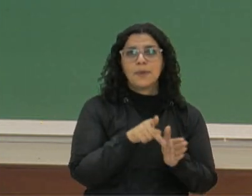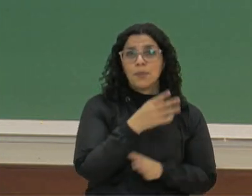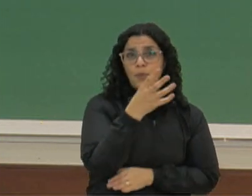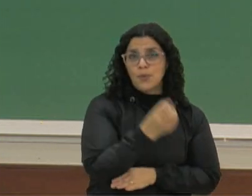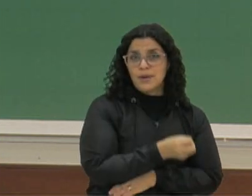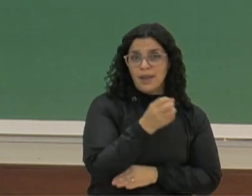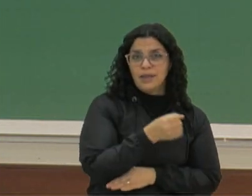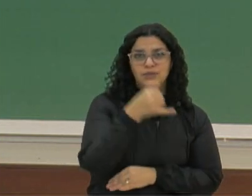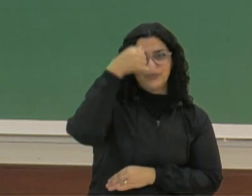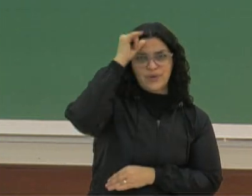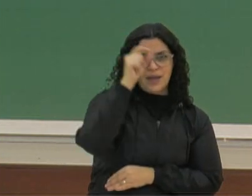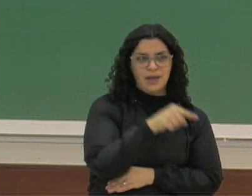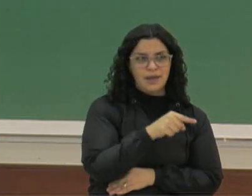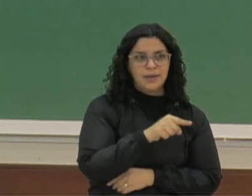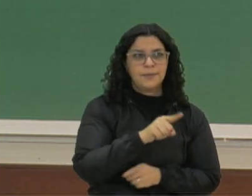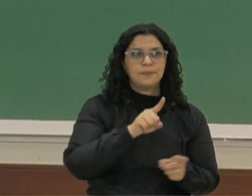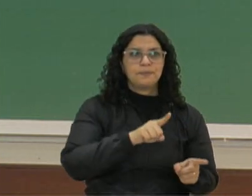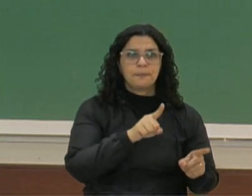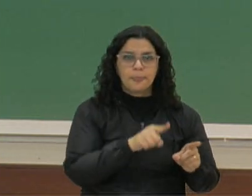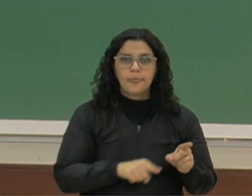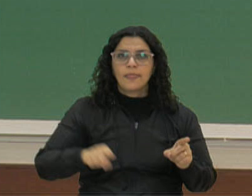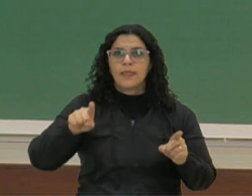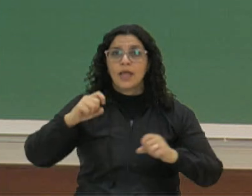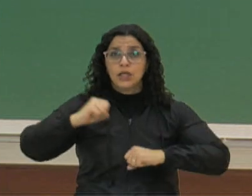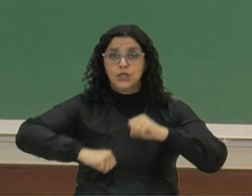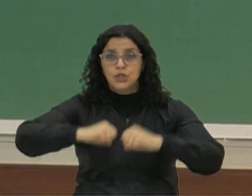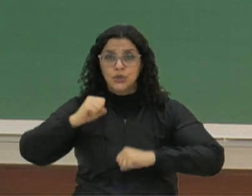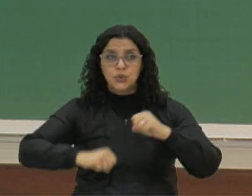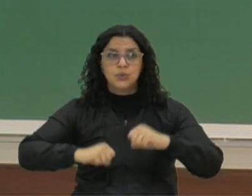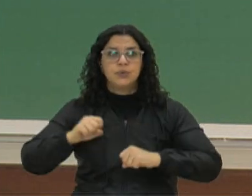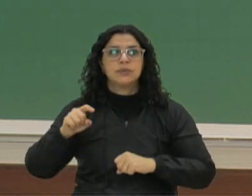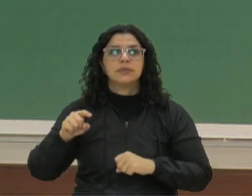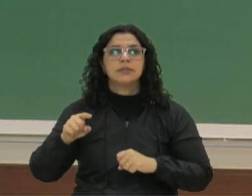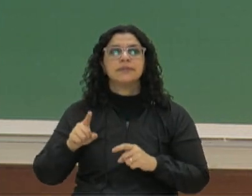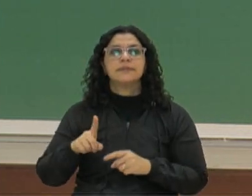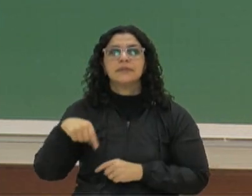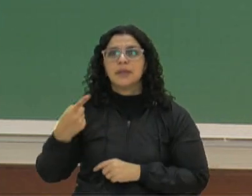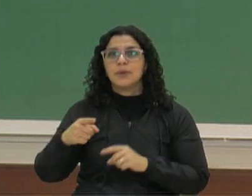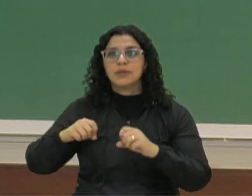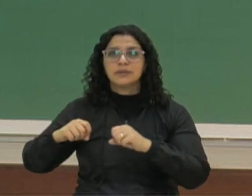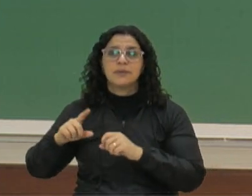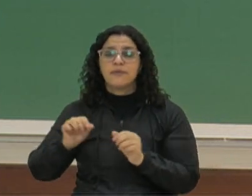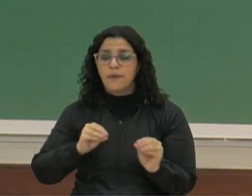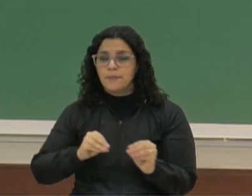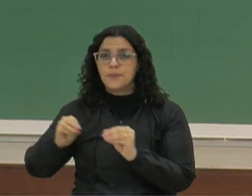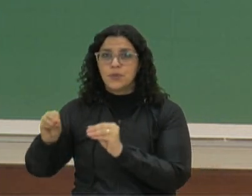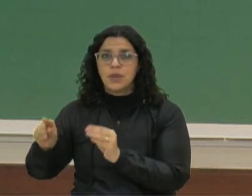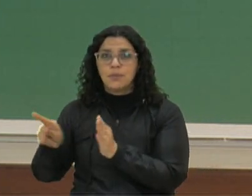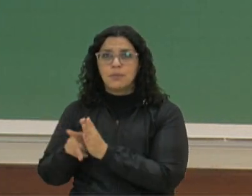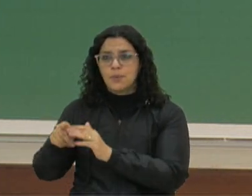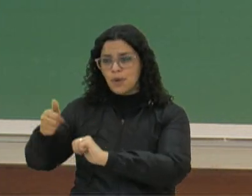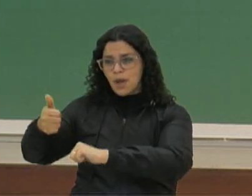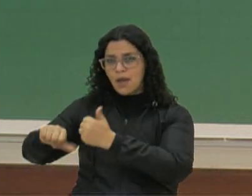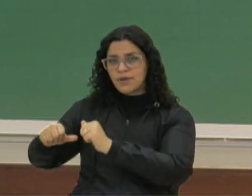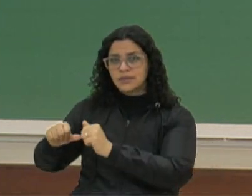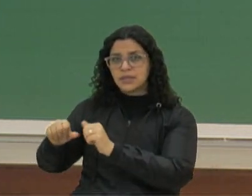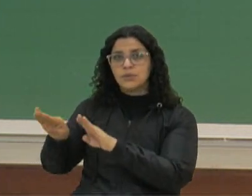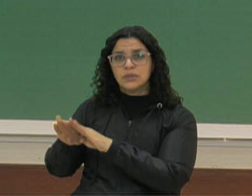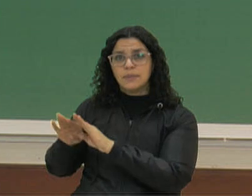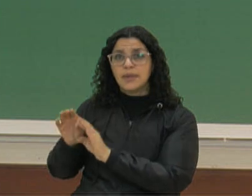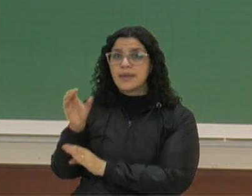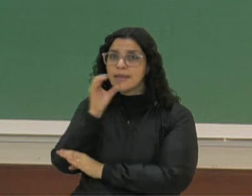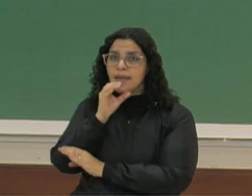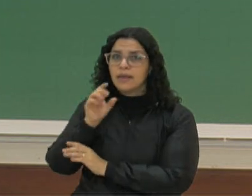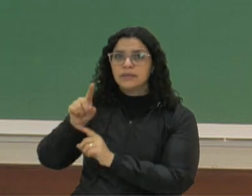aqui, o gado leiteiro, o leite vai para uma indústria de resfriamento, depois é transportado para análise e um tratamento